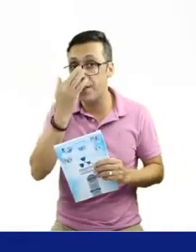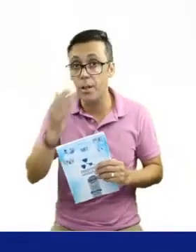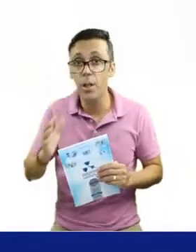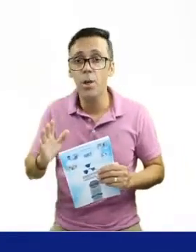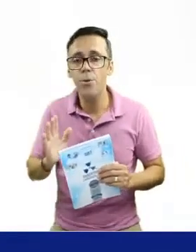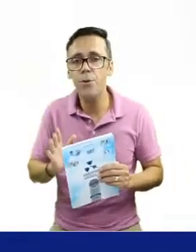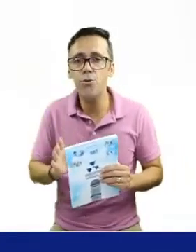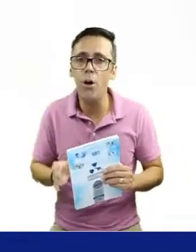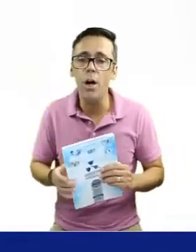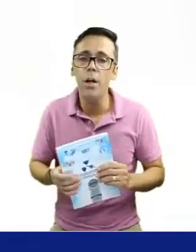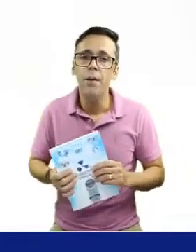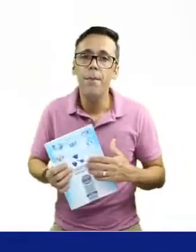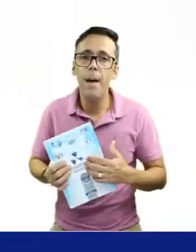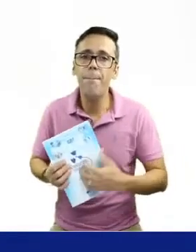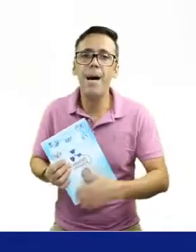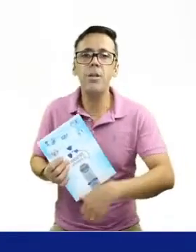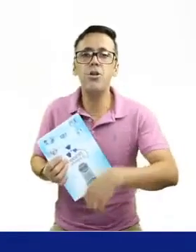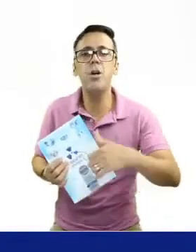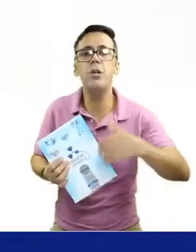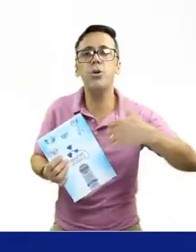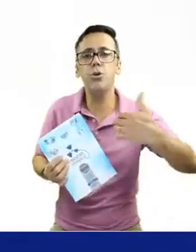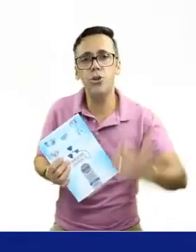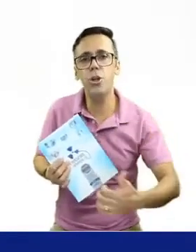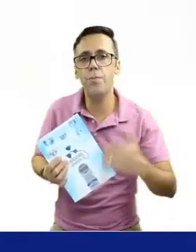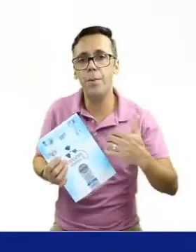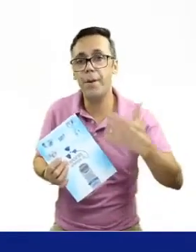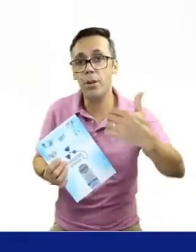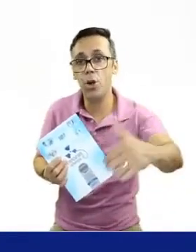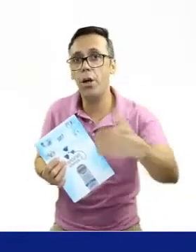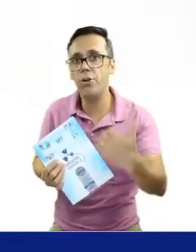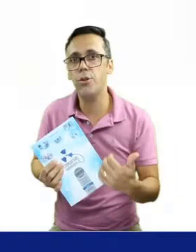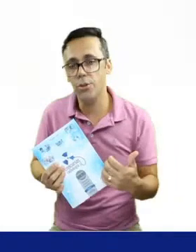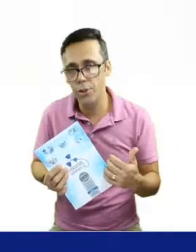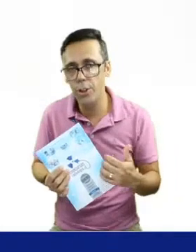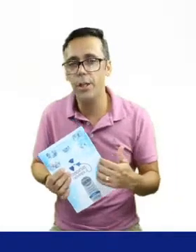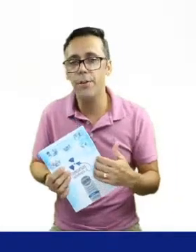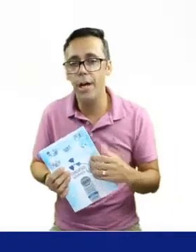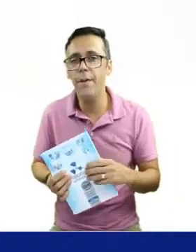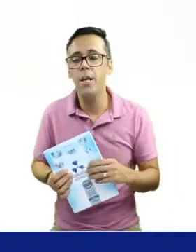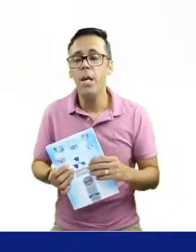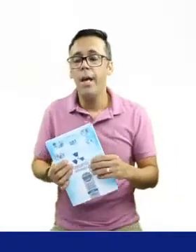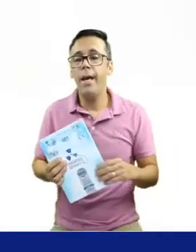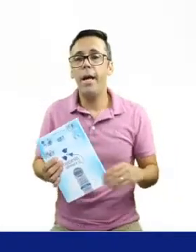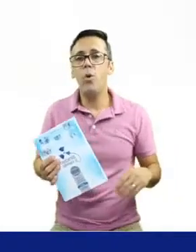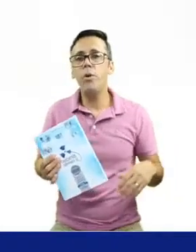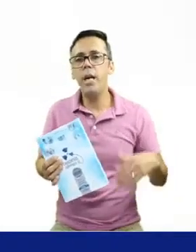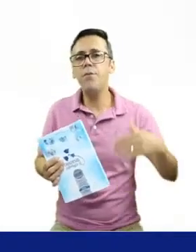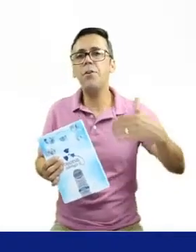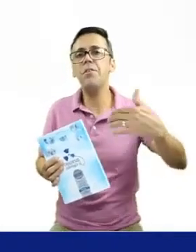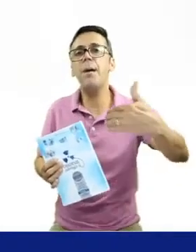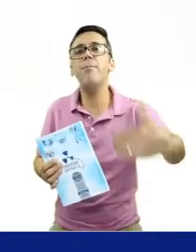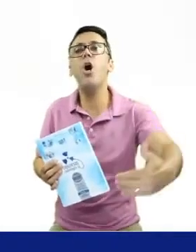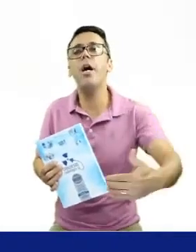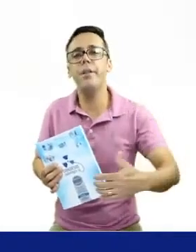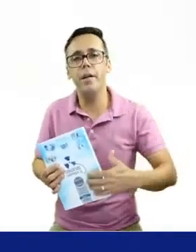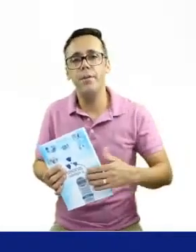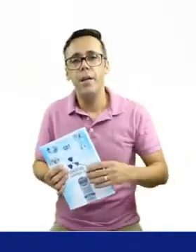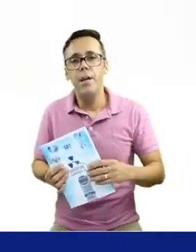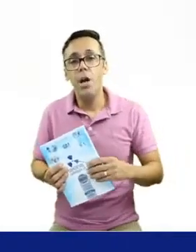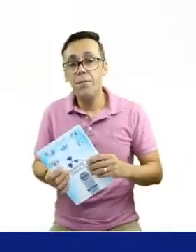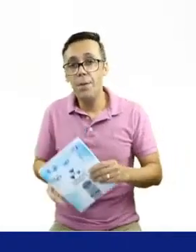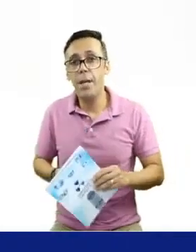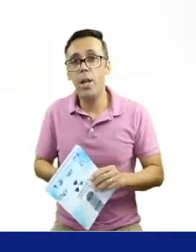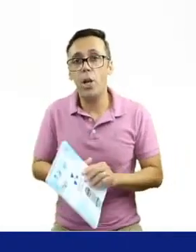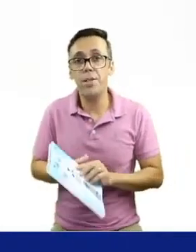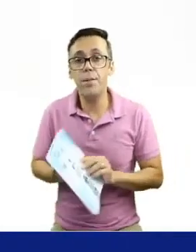dias perguntou para mim assim professor na parte de Radiologia no preparatório de radiologia é que você aborda